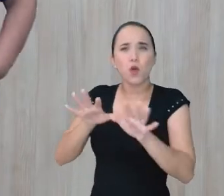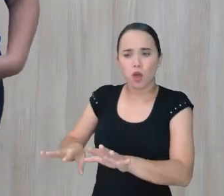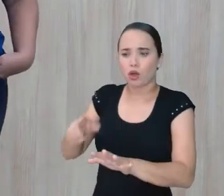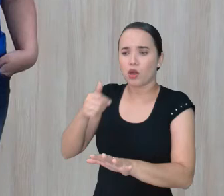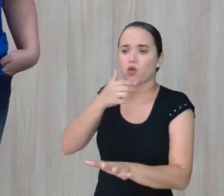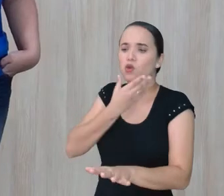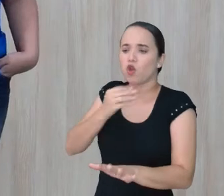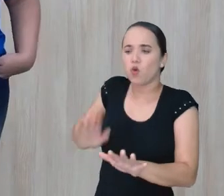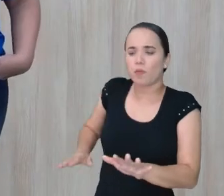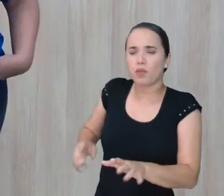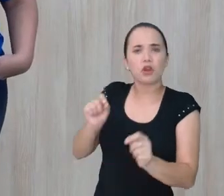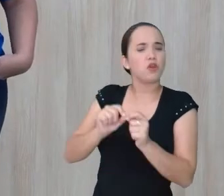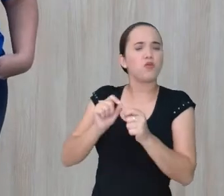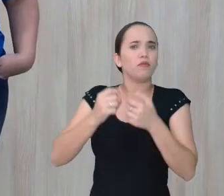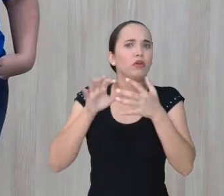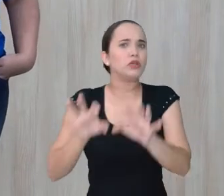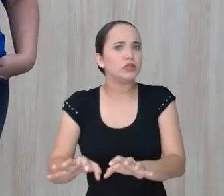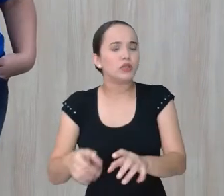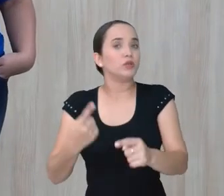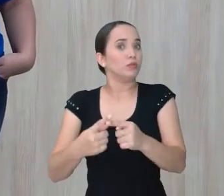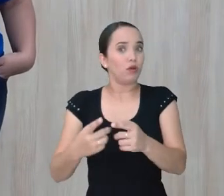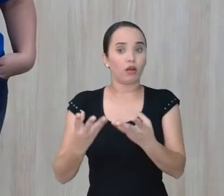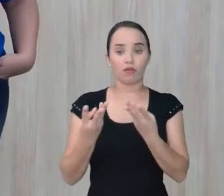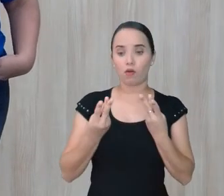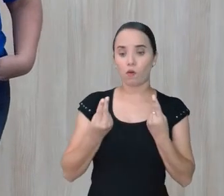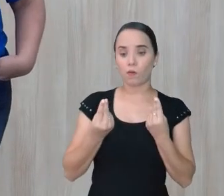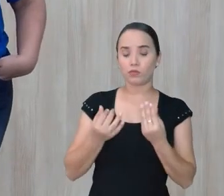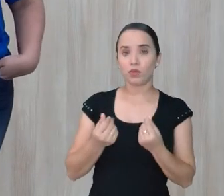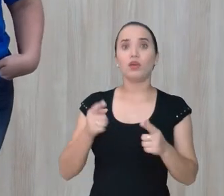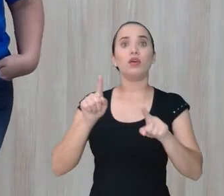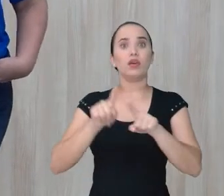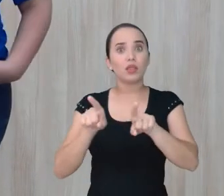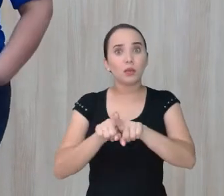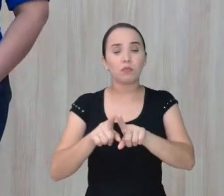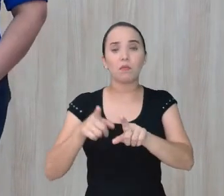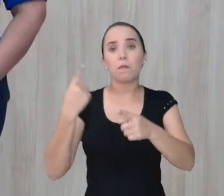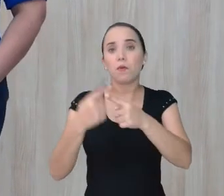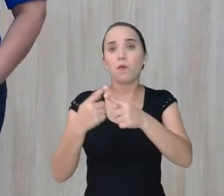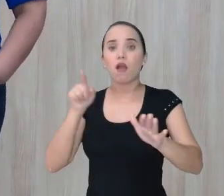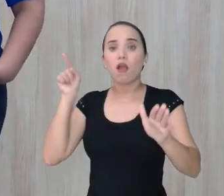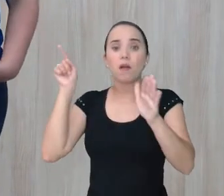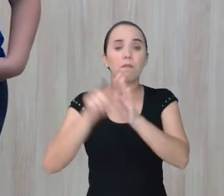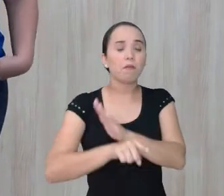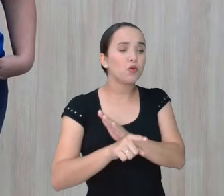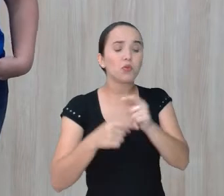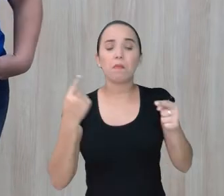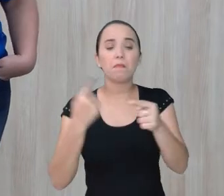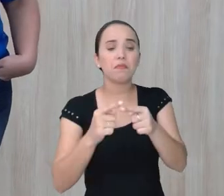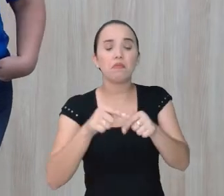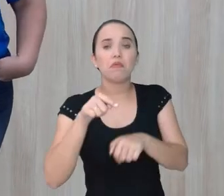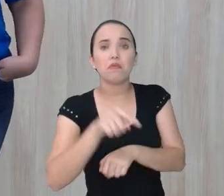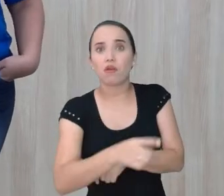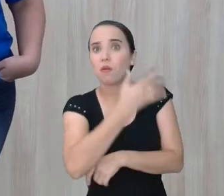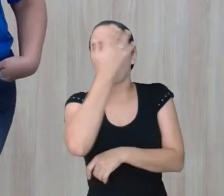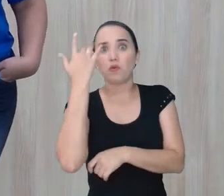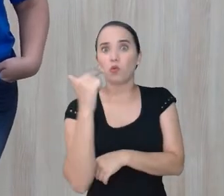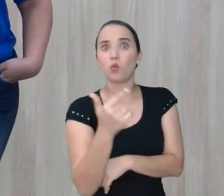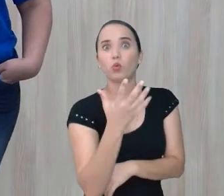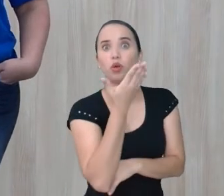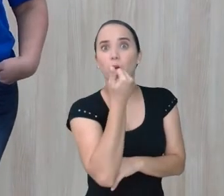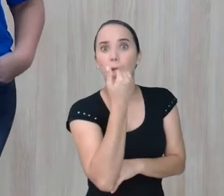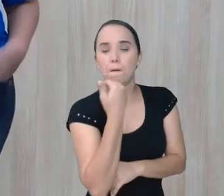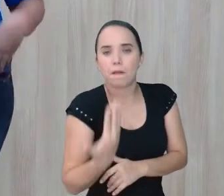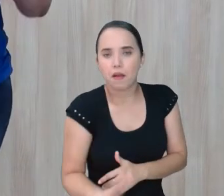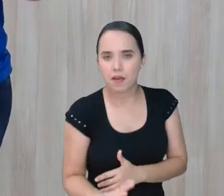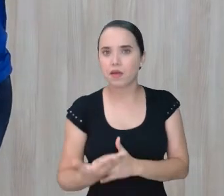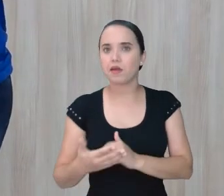ele questionou o porquê daquelas pessoas estarem ali sem comida naquela situação,